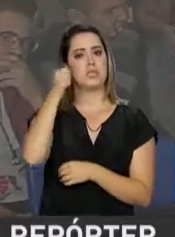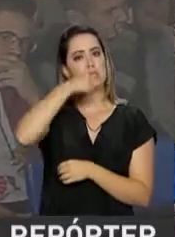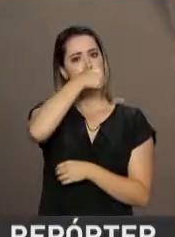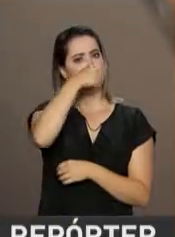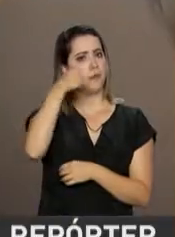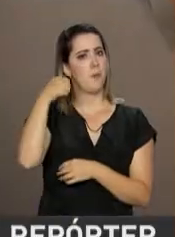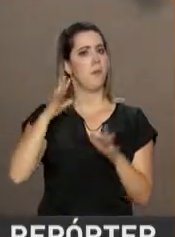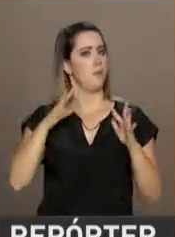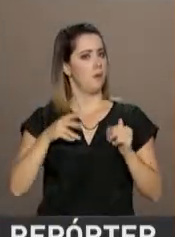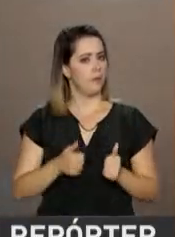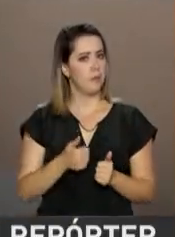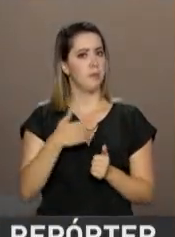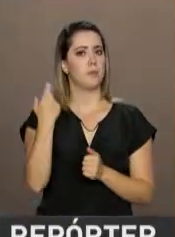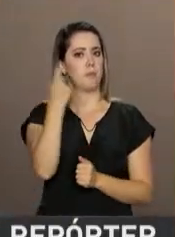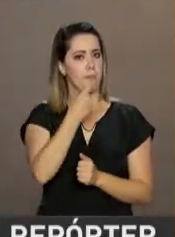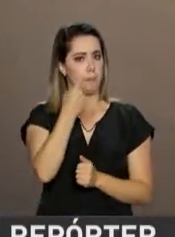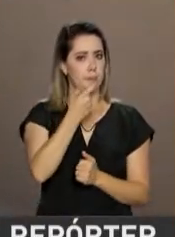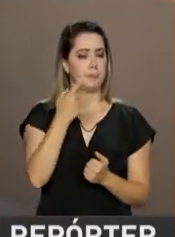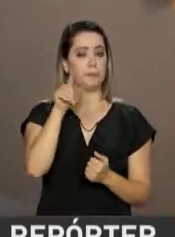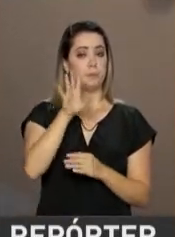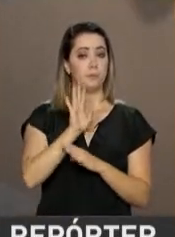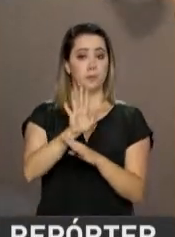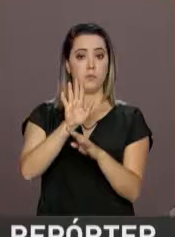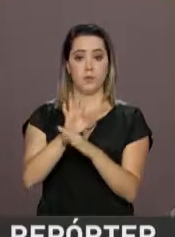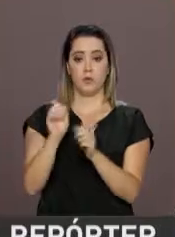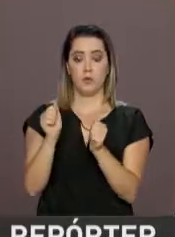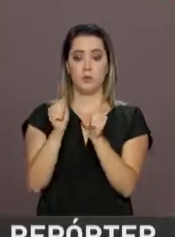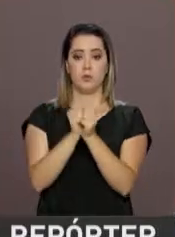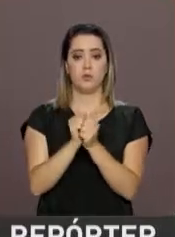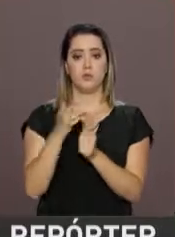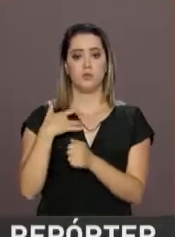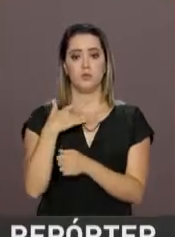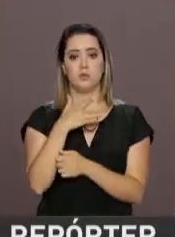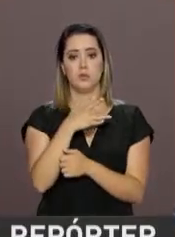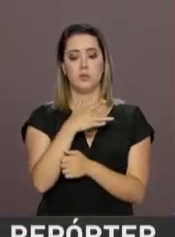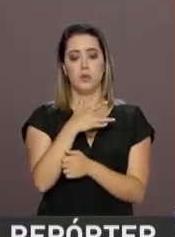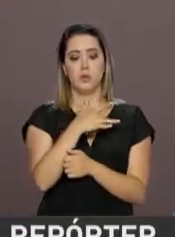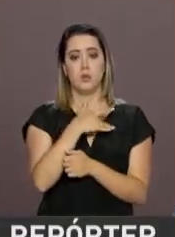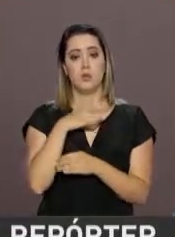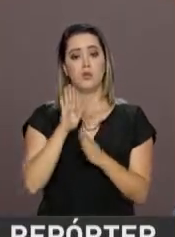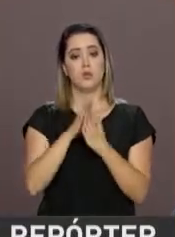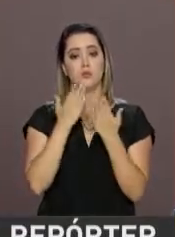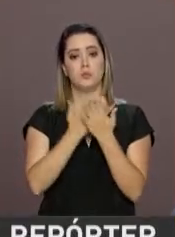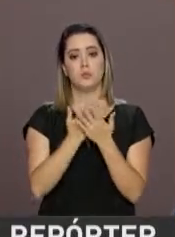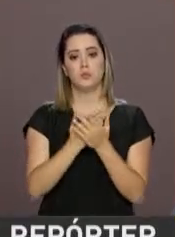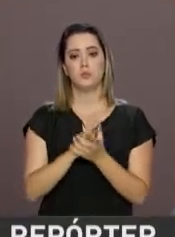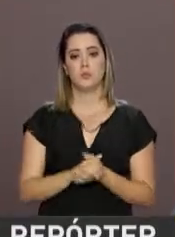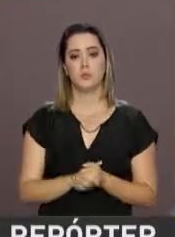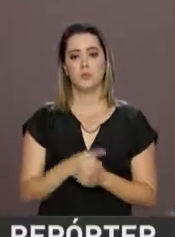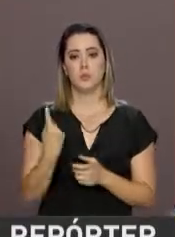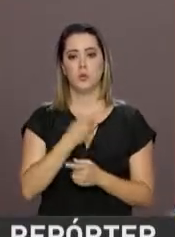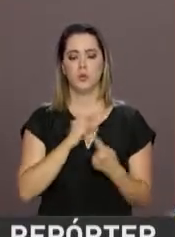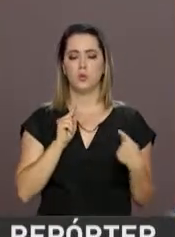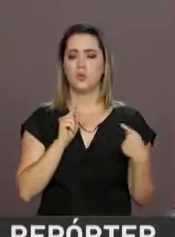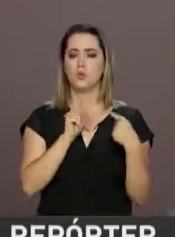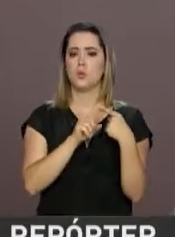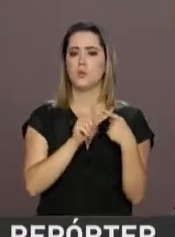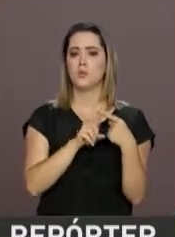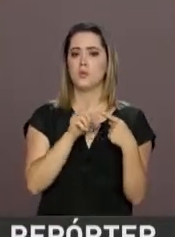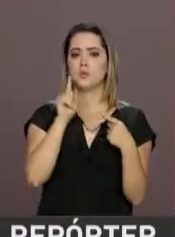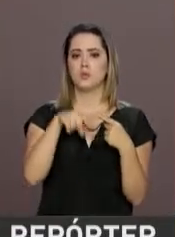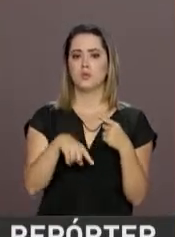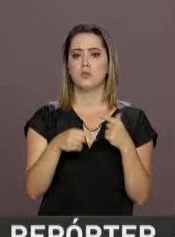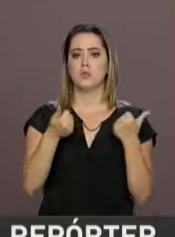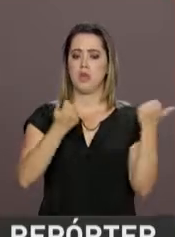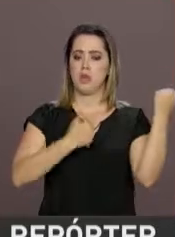ação complementa as atividades em sala de aula nosso conteúdo pisa o trabalho relacionado a composição química